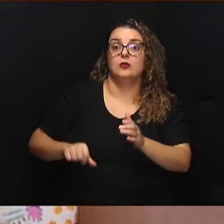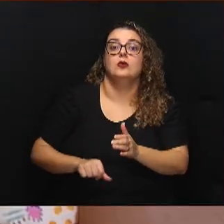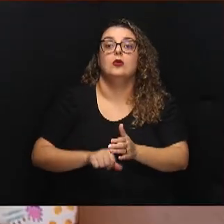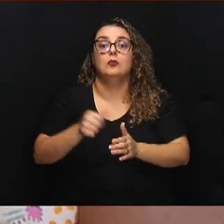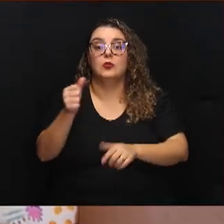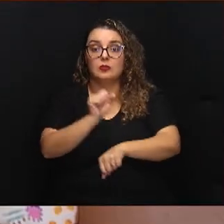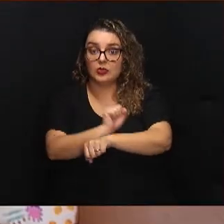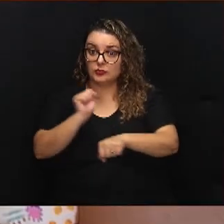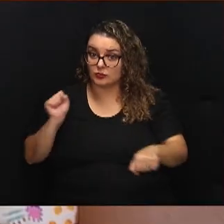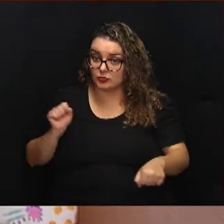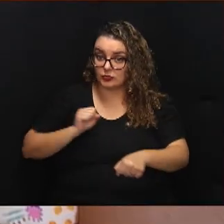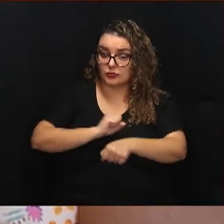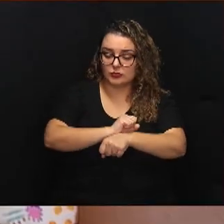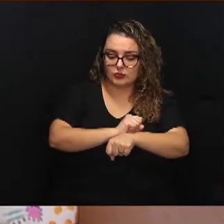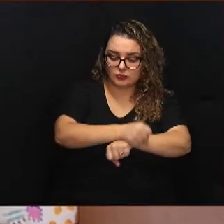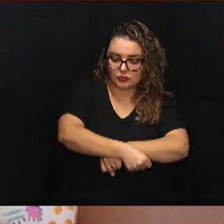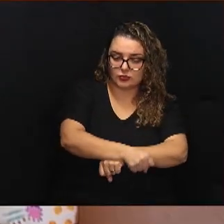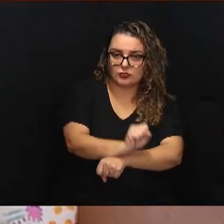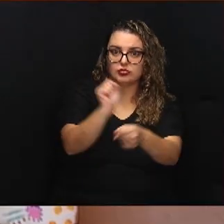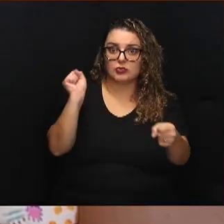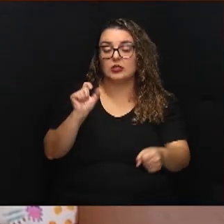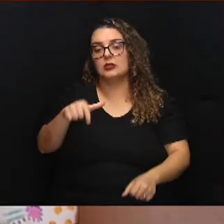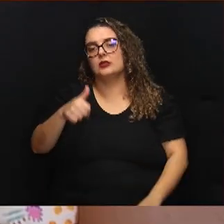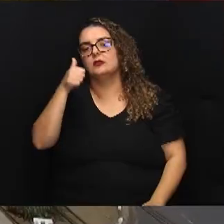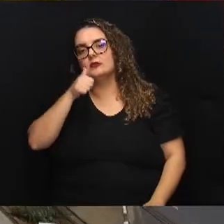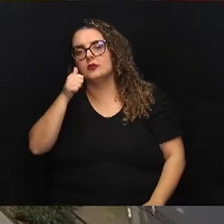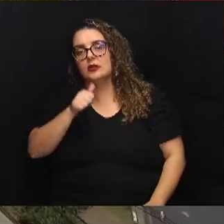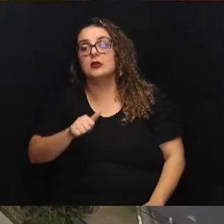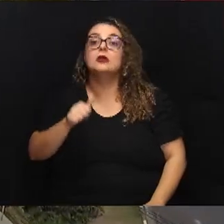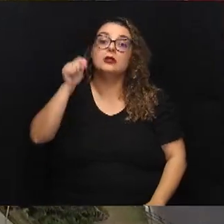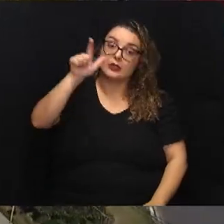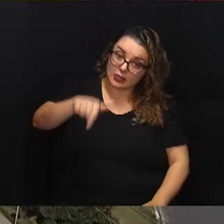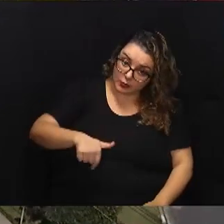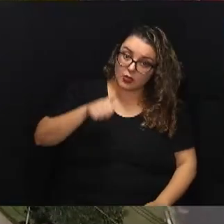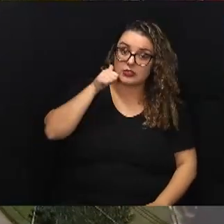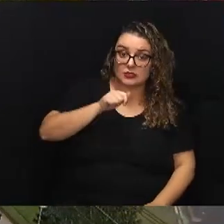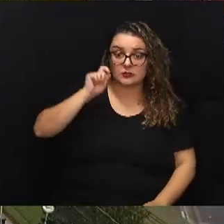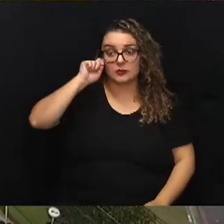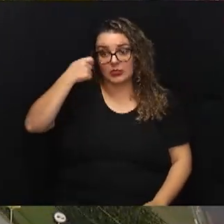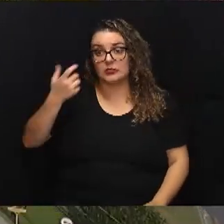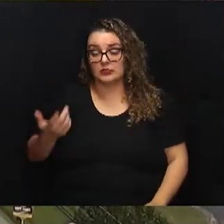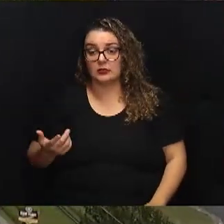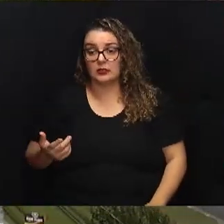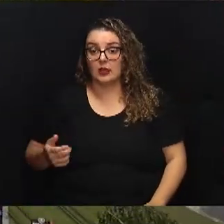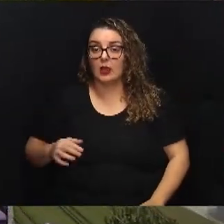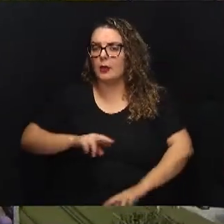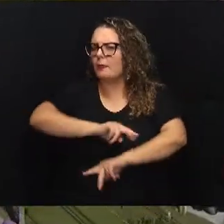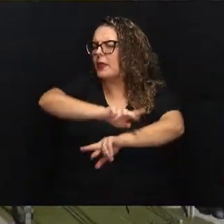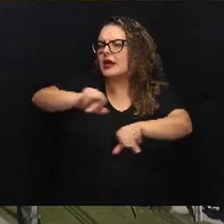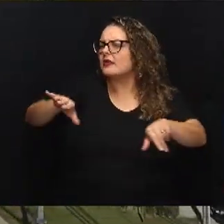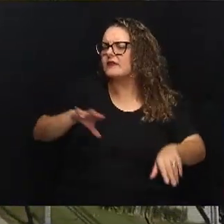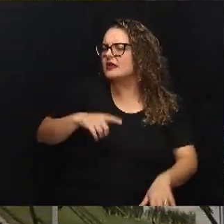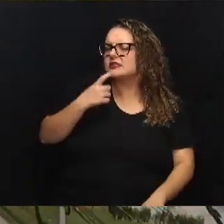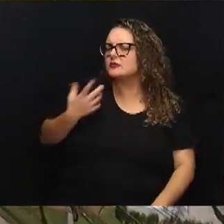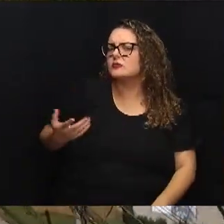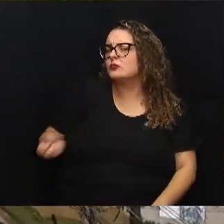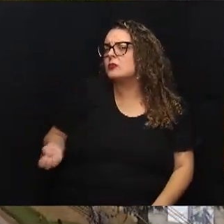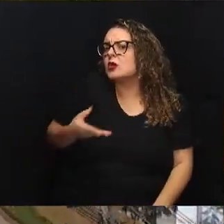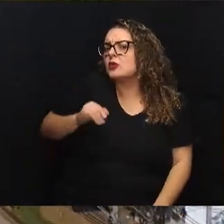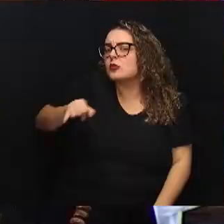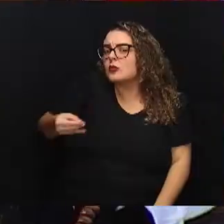negros e depois das mulheres, e das mulheres negras. Para muitos, essa cidade se tornou uma nova chance